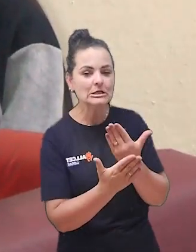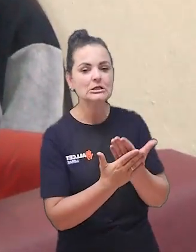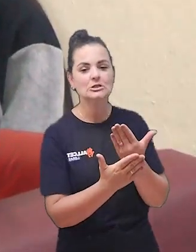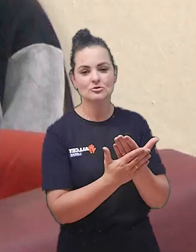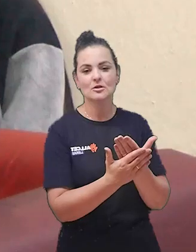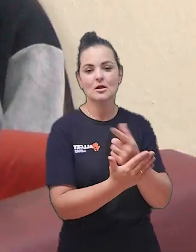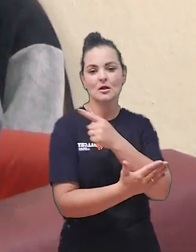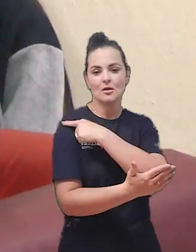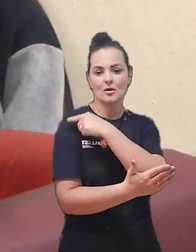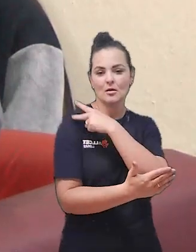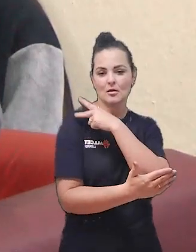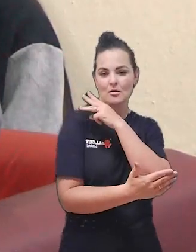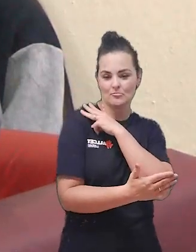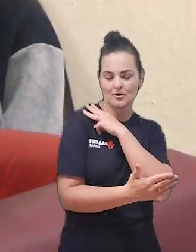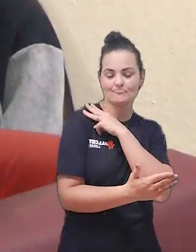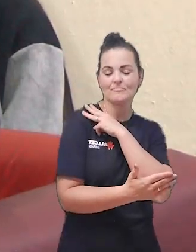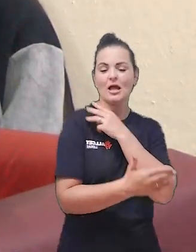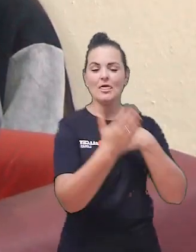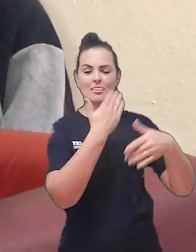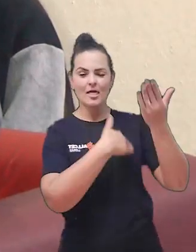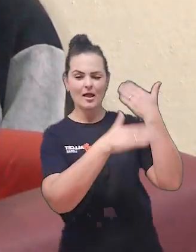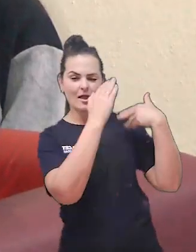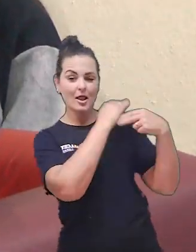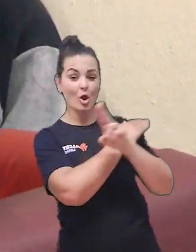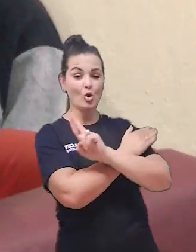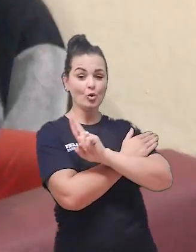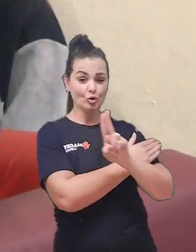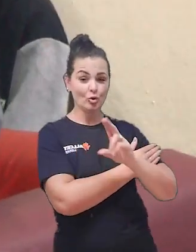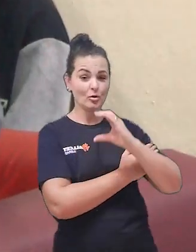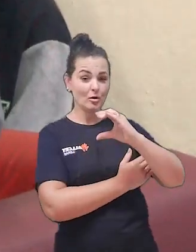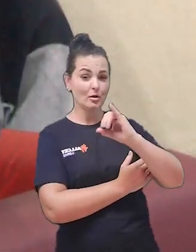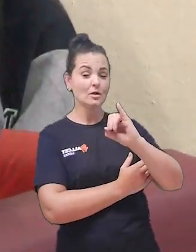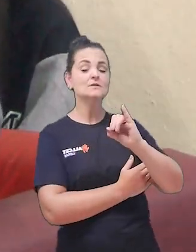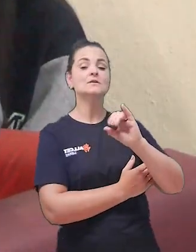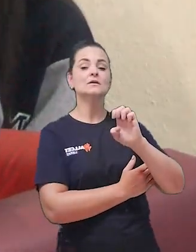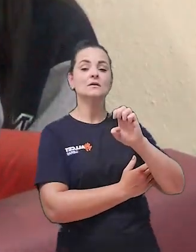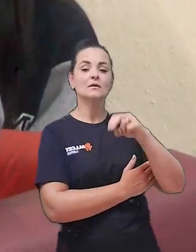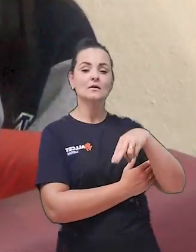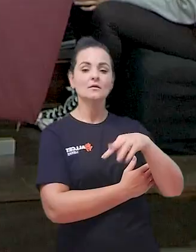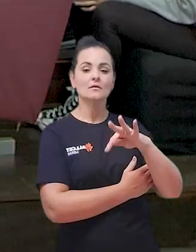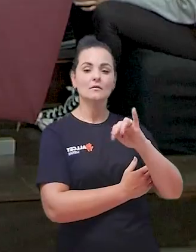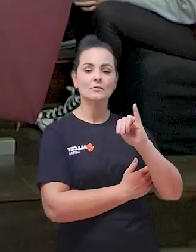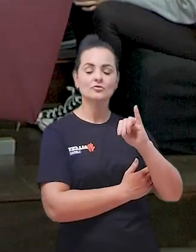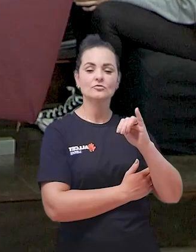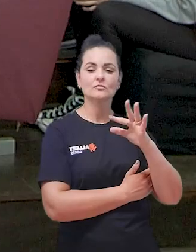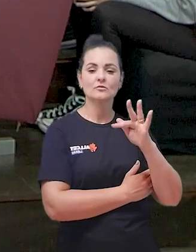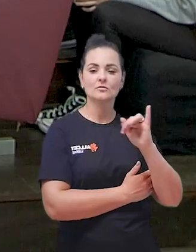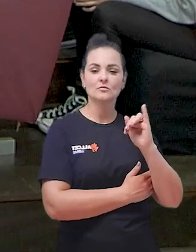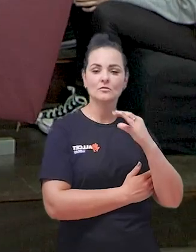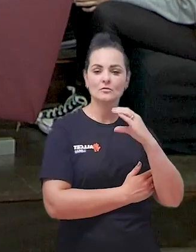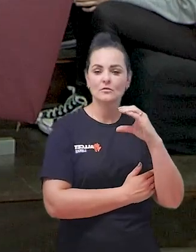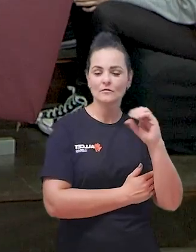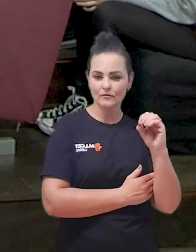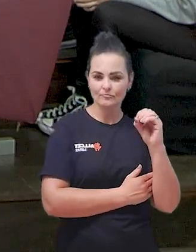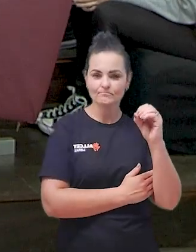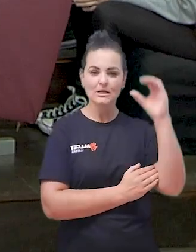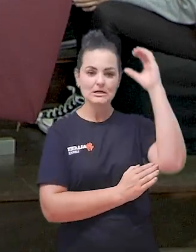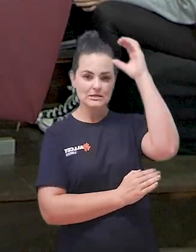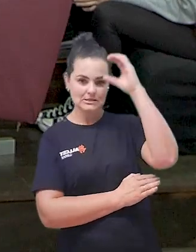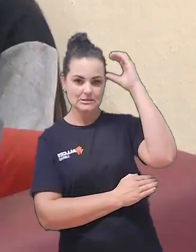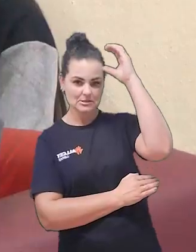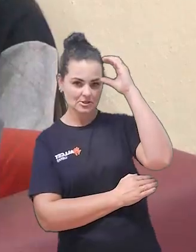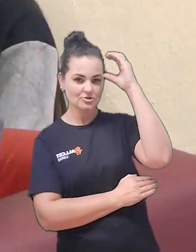naquela época de científico. Era um estudo bastante pesado e que exigia muito. O científico era bastante